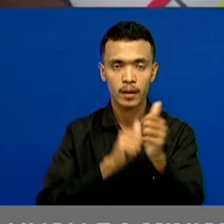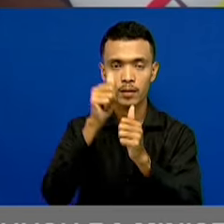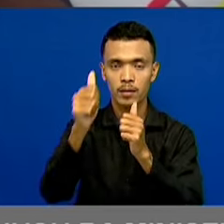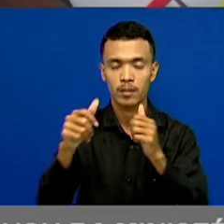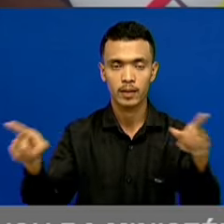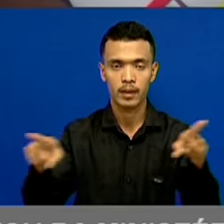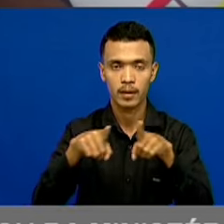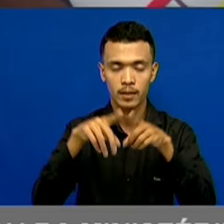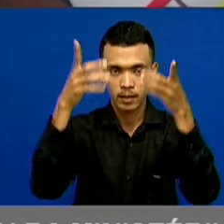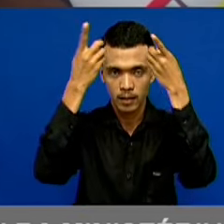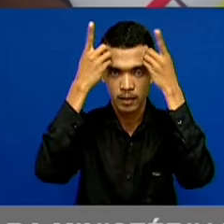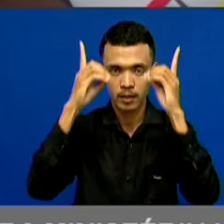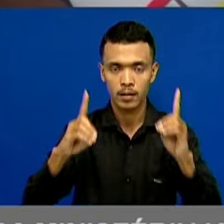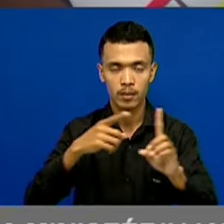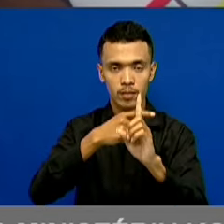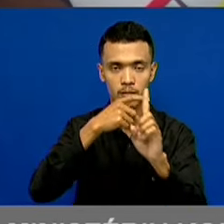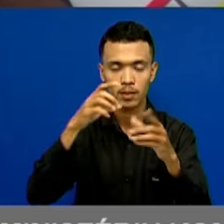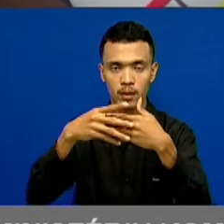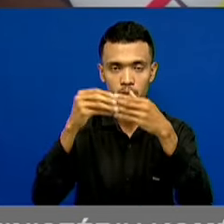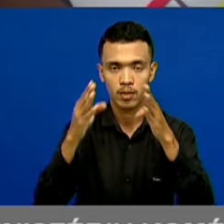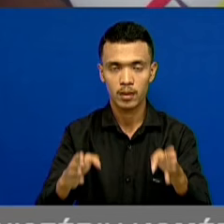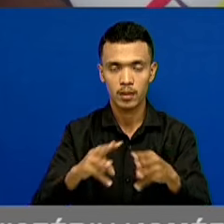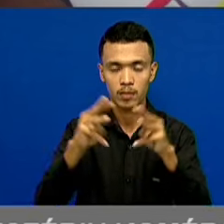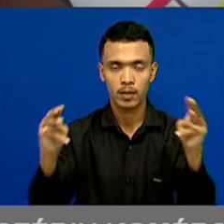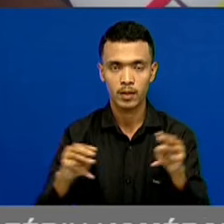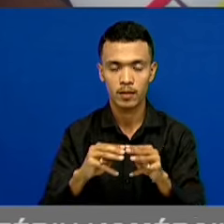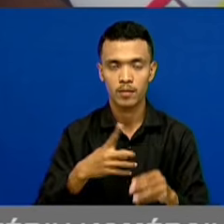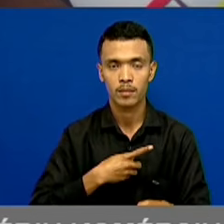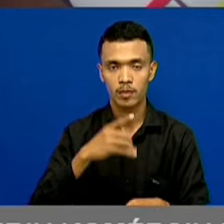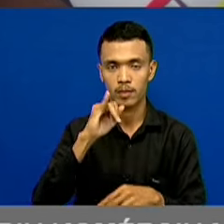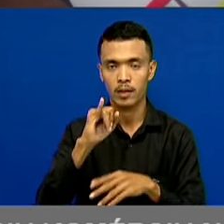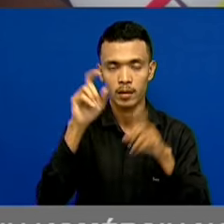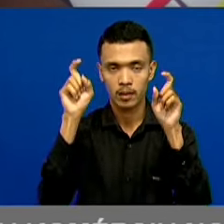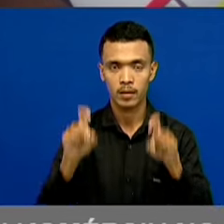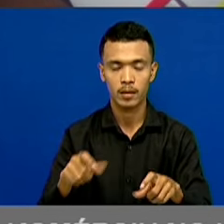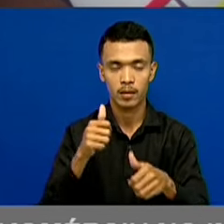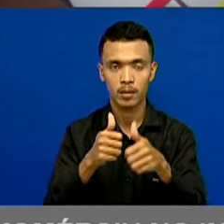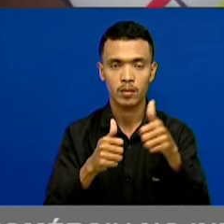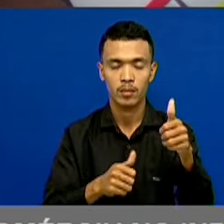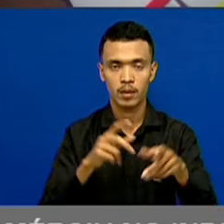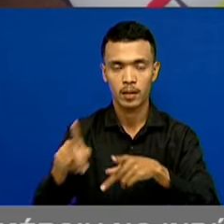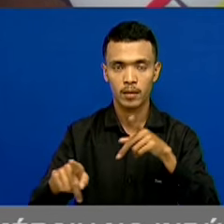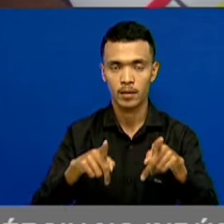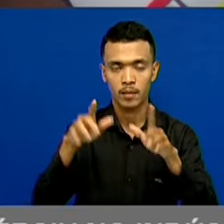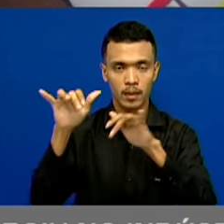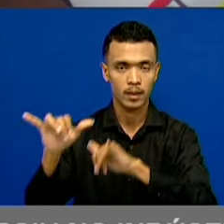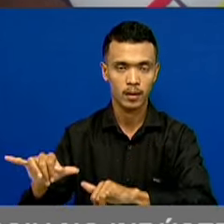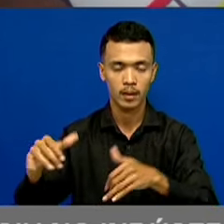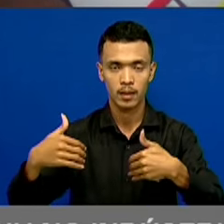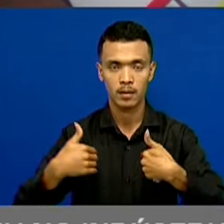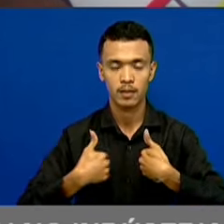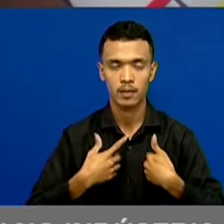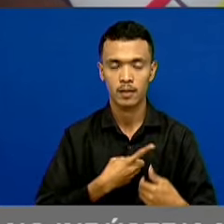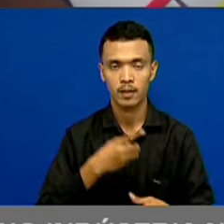ida kusi autoridade municipi dili nebe tem que cumpre kusi ema hotu nebe hela no muris e cidade dili